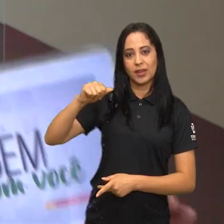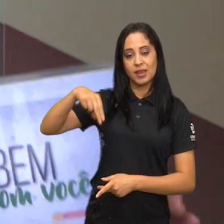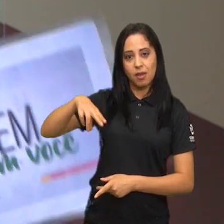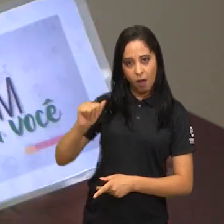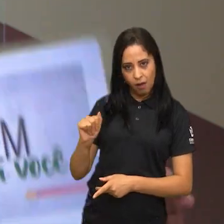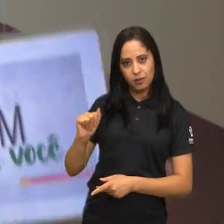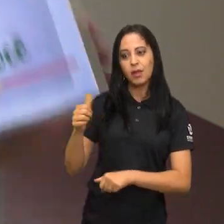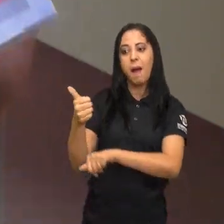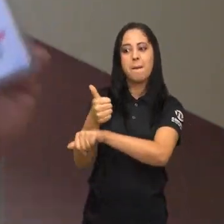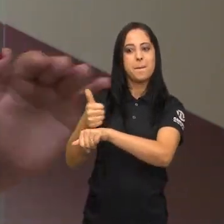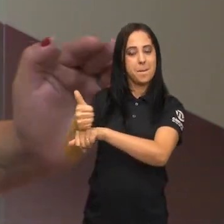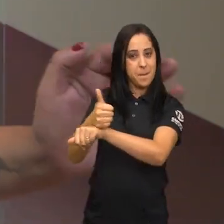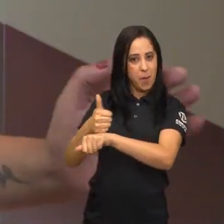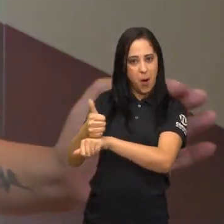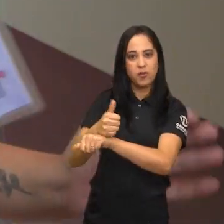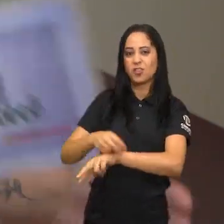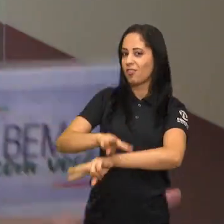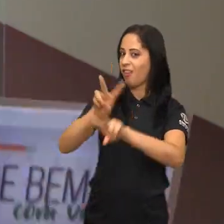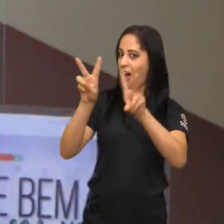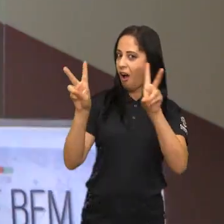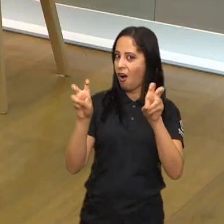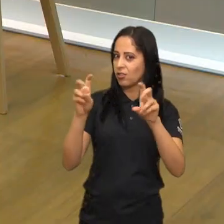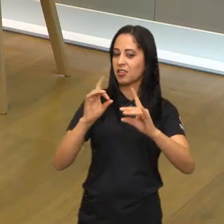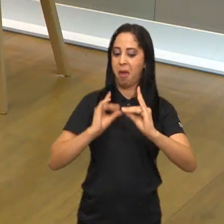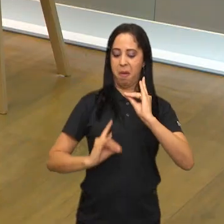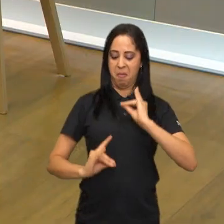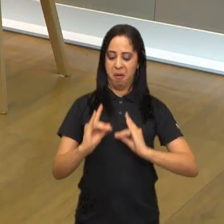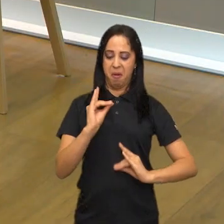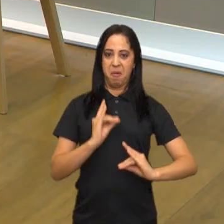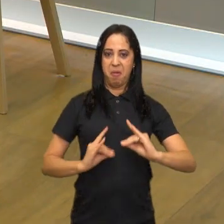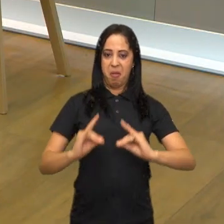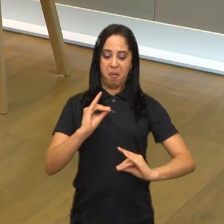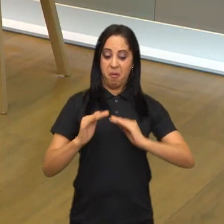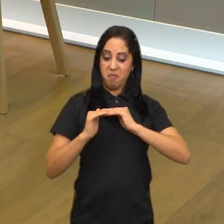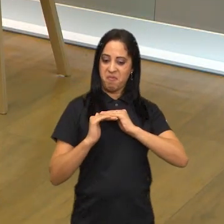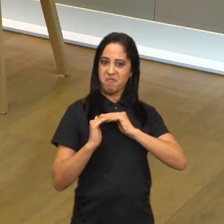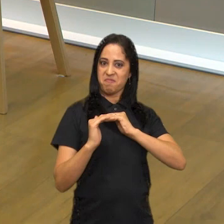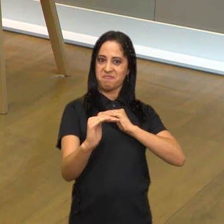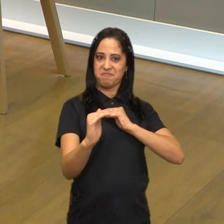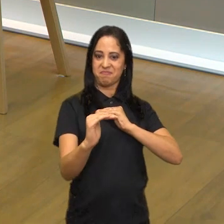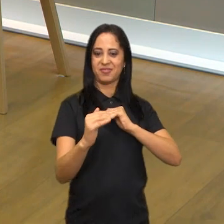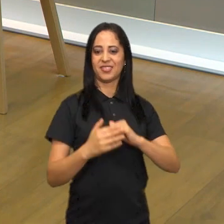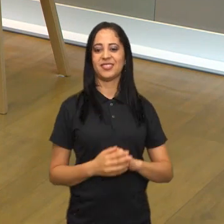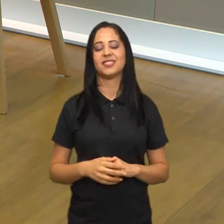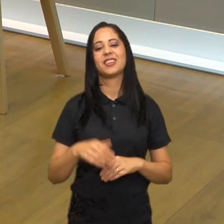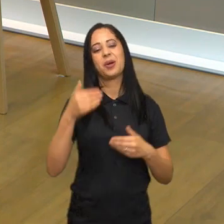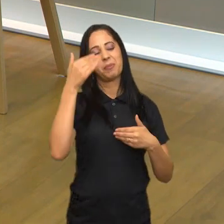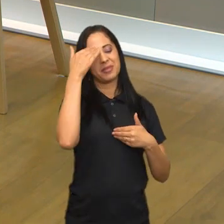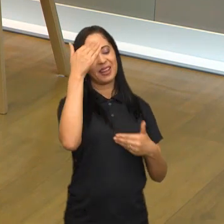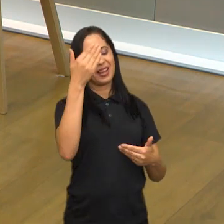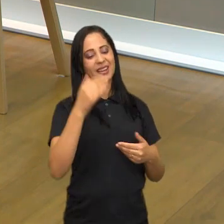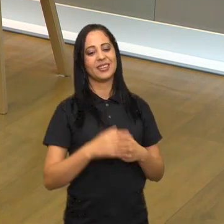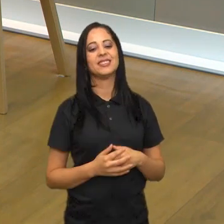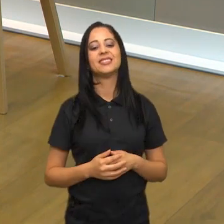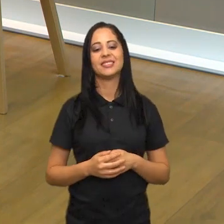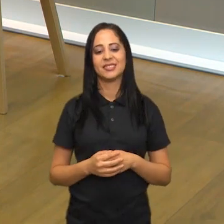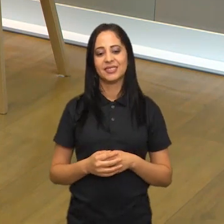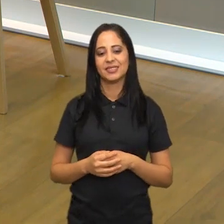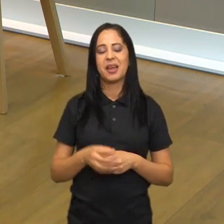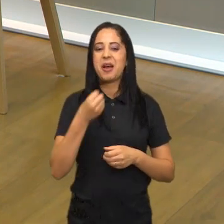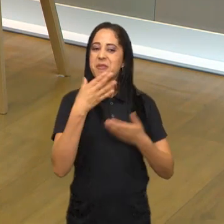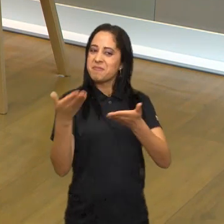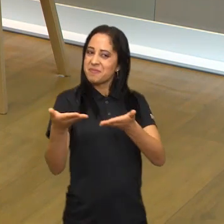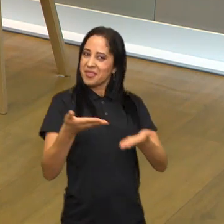especialista quando o assunto é equilíbrio hormonal. Tudo bem, doutora? Tudo bem, obrigada pelo convite. Nós que agradecemos, seja